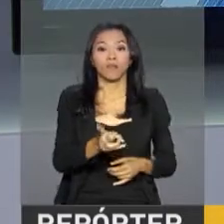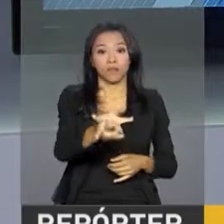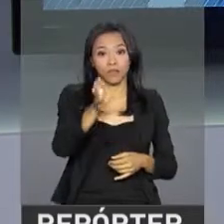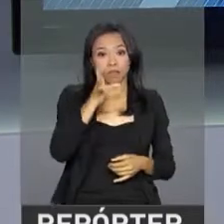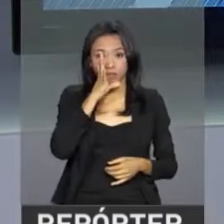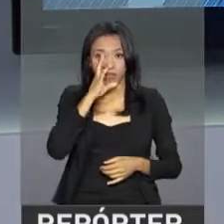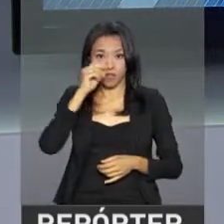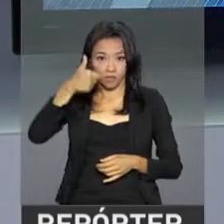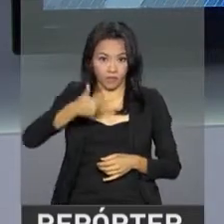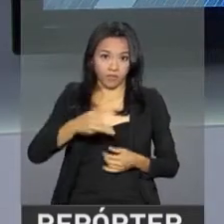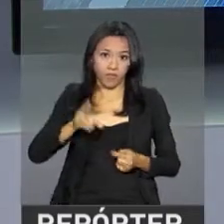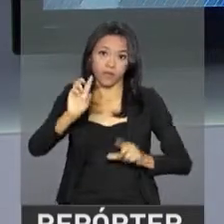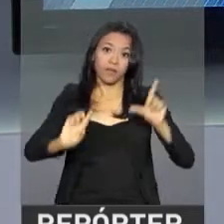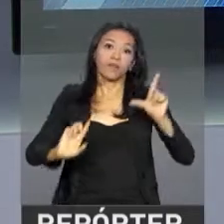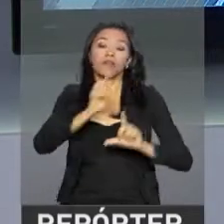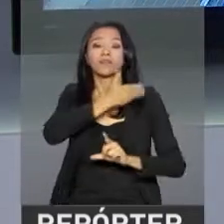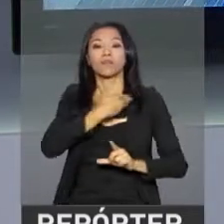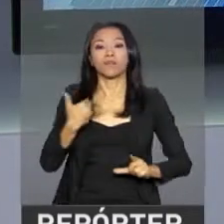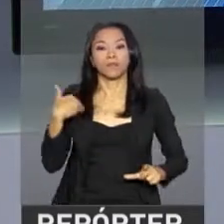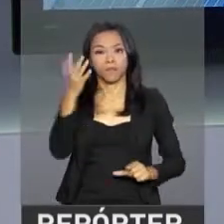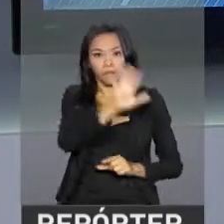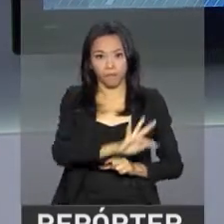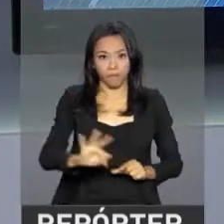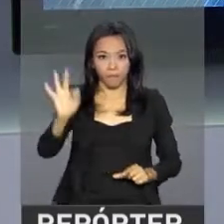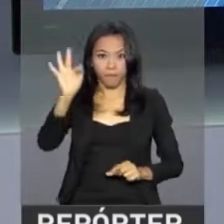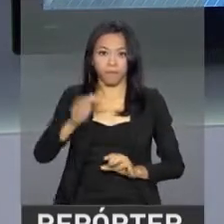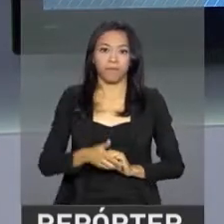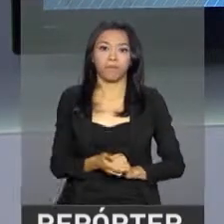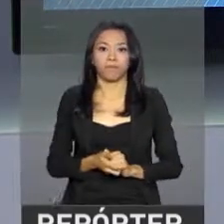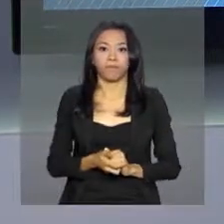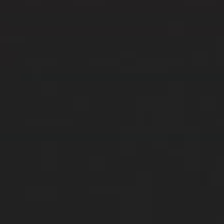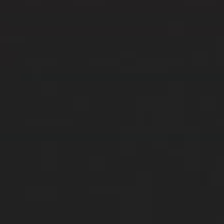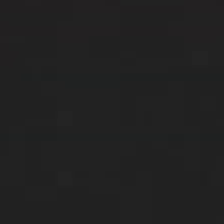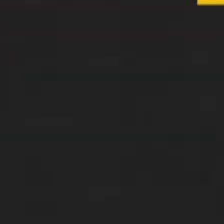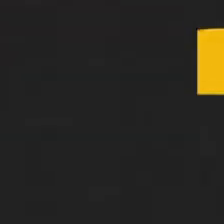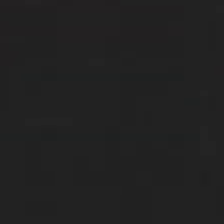continue com a gente na nbr a tv do governo federal